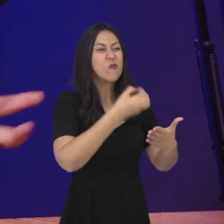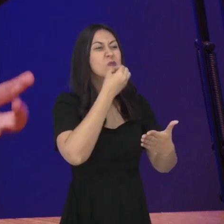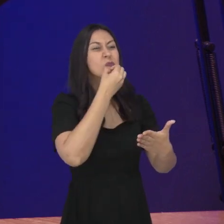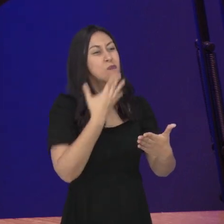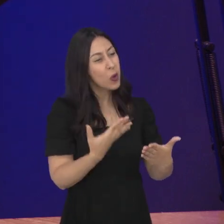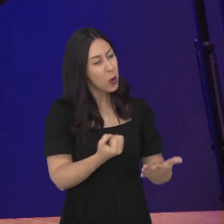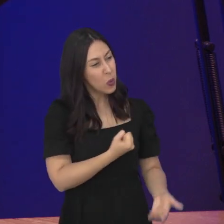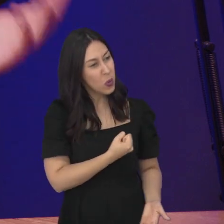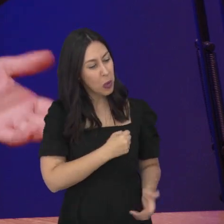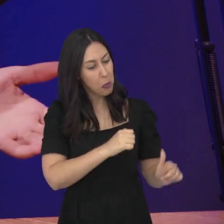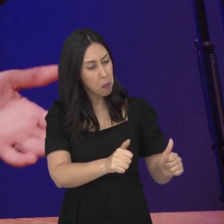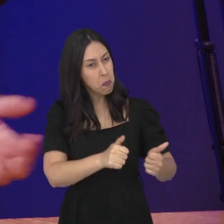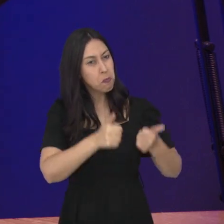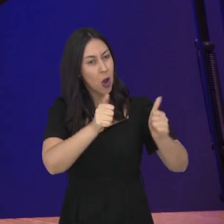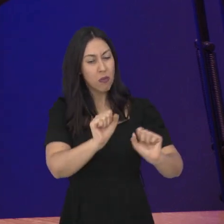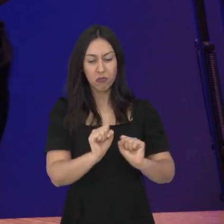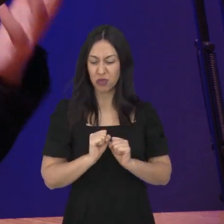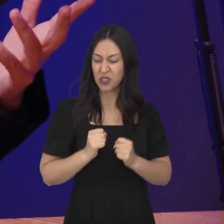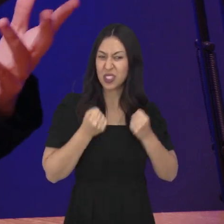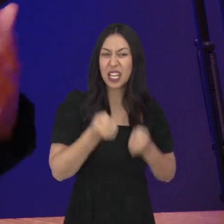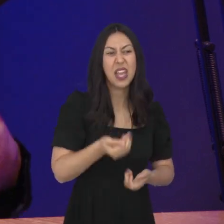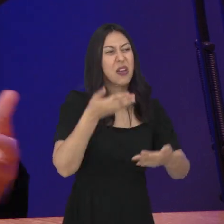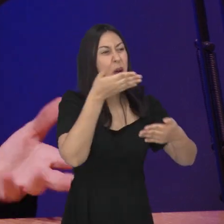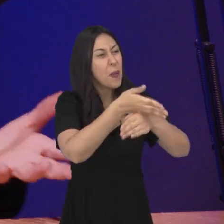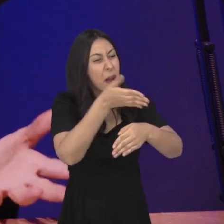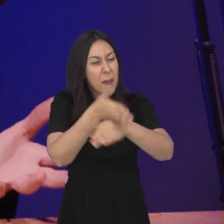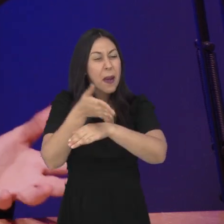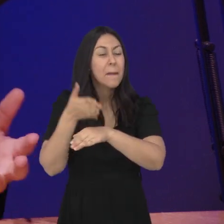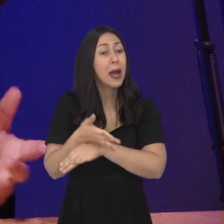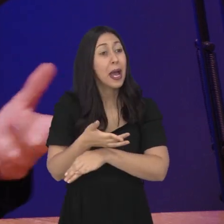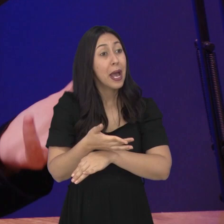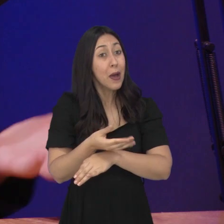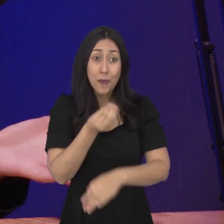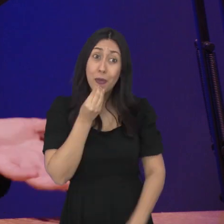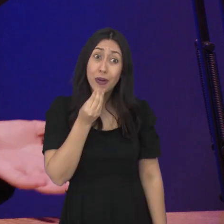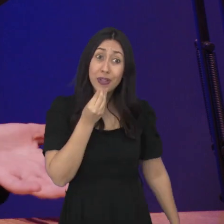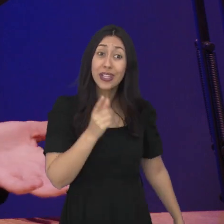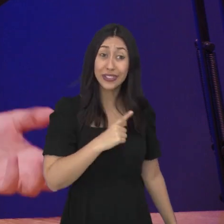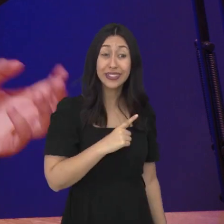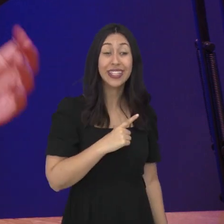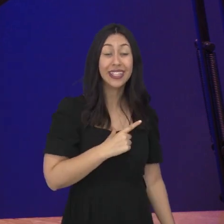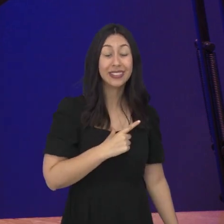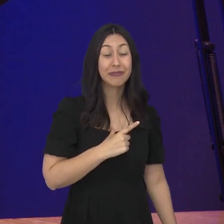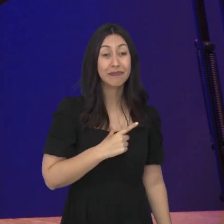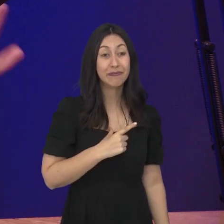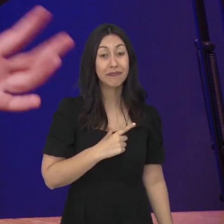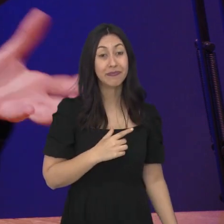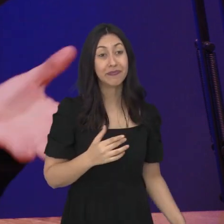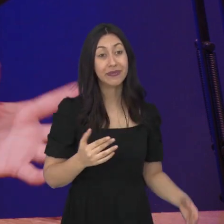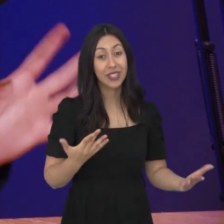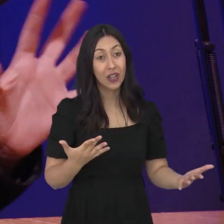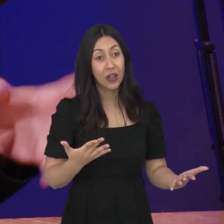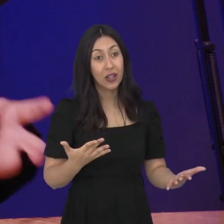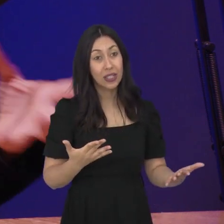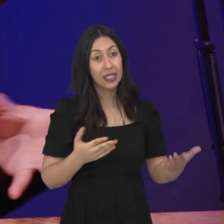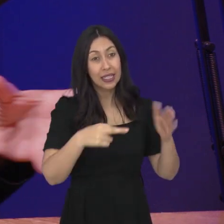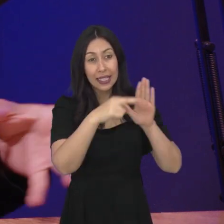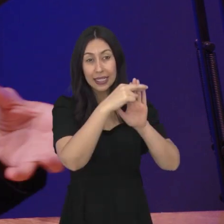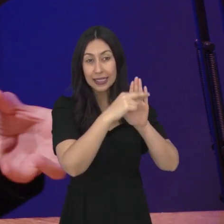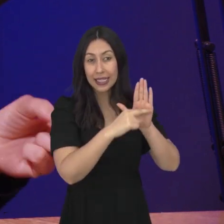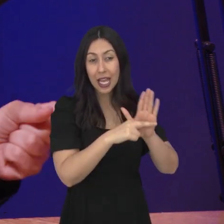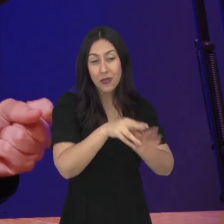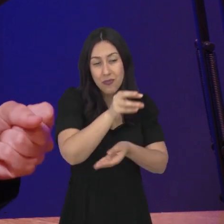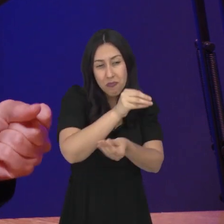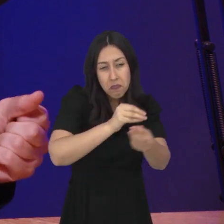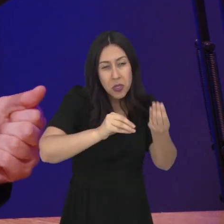médio inteiro, tirei notas boas, me esforcei, participei do projeto, então talvez eu tenha uma chance. Então, eu acho que esse sistema um